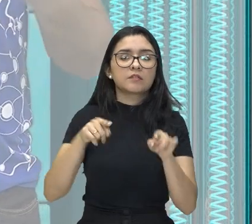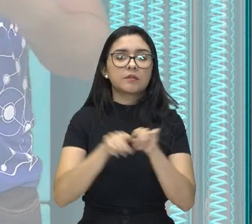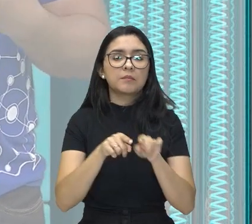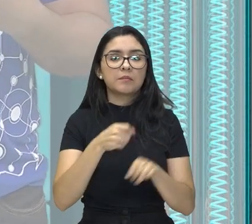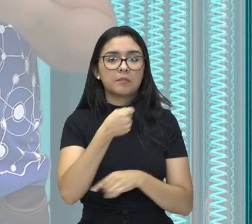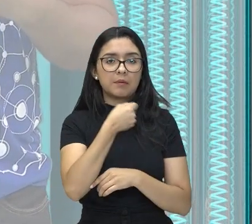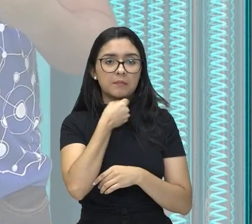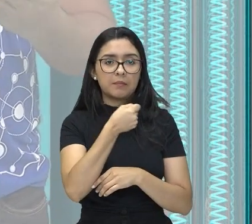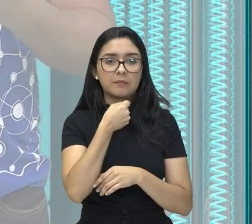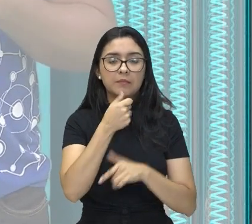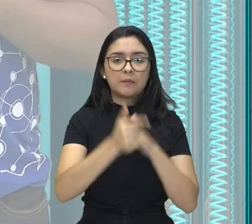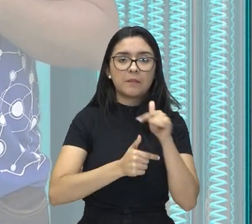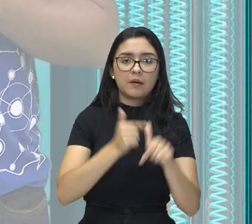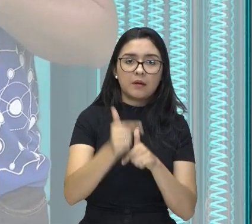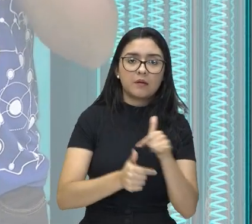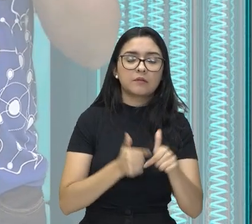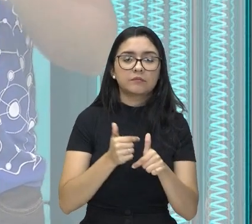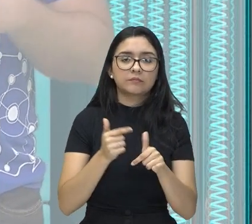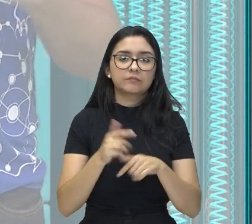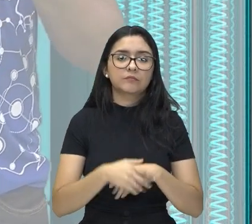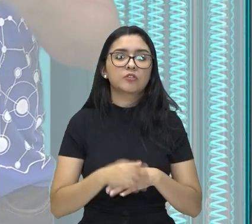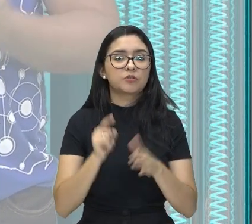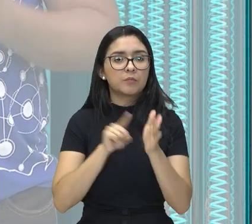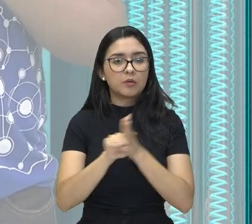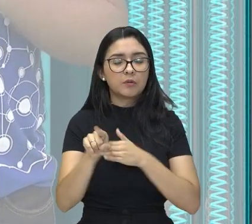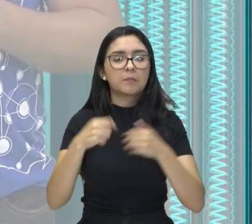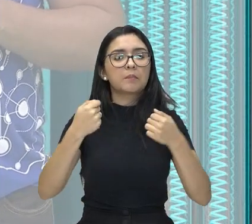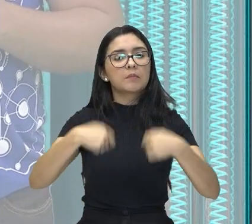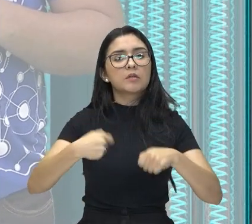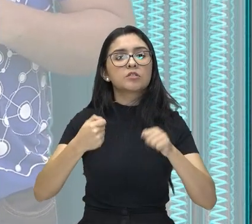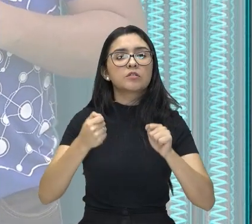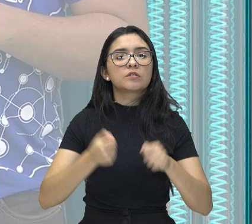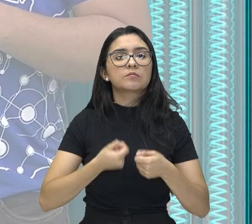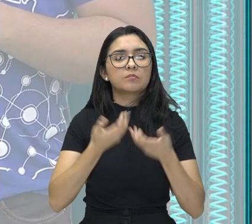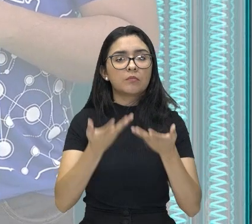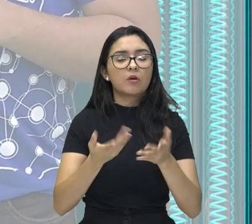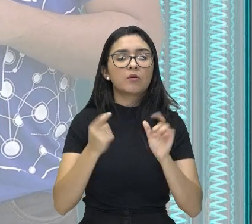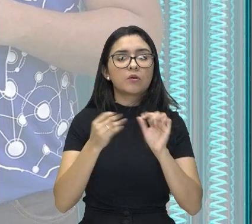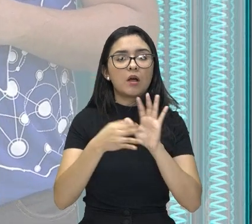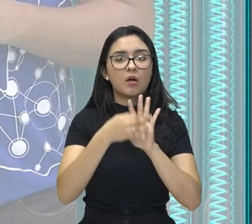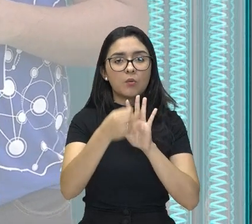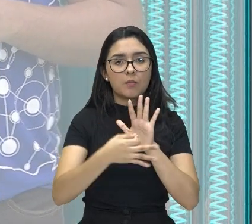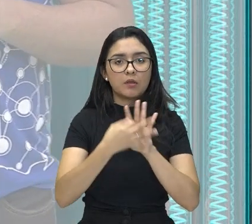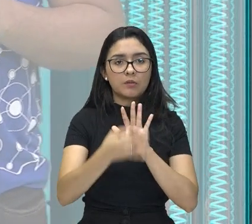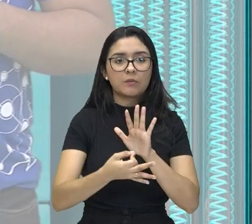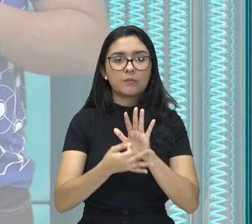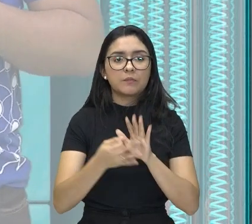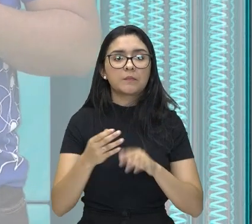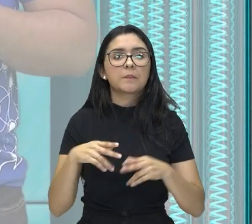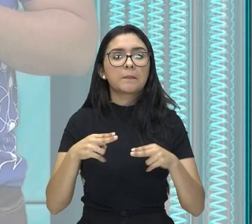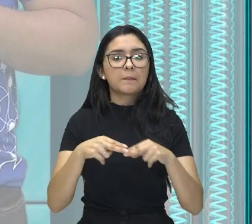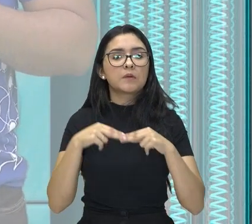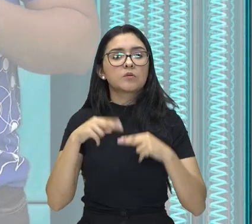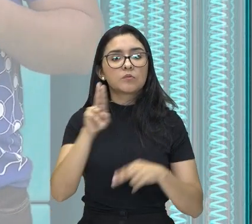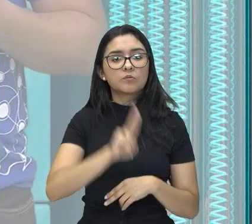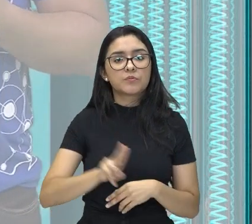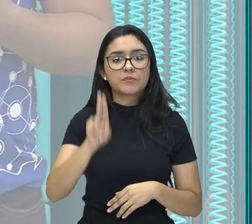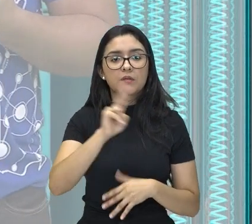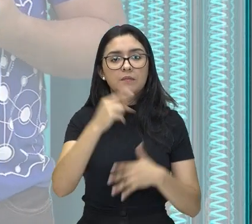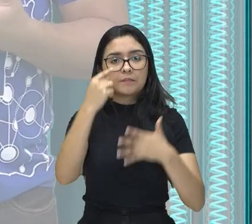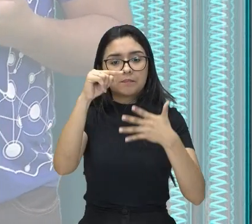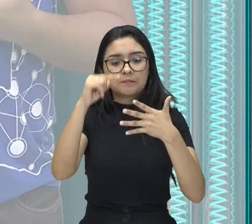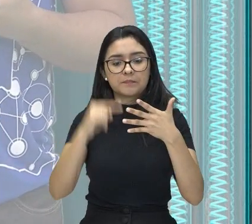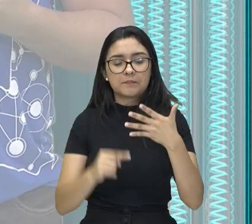você é questionado por determinado tema e você precisa expor argumentos. Então, percebe que utilizar esses operadores